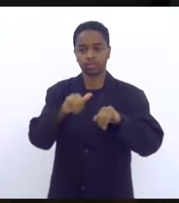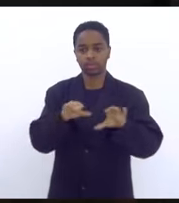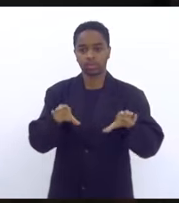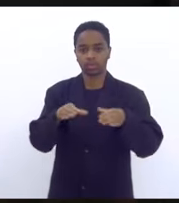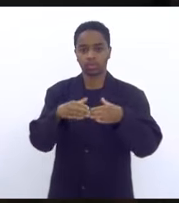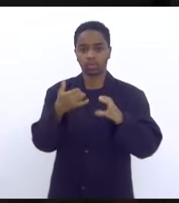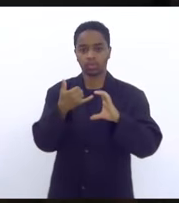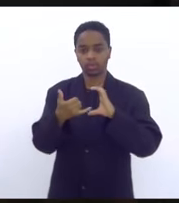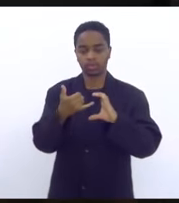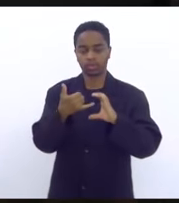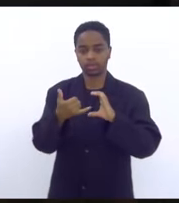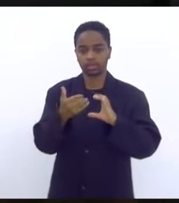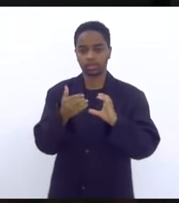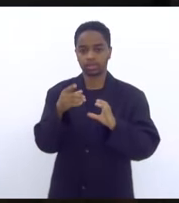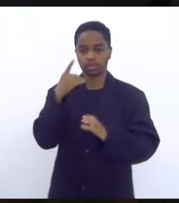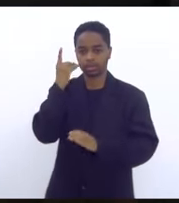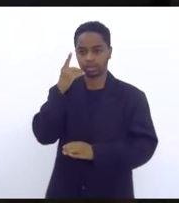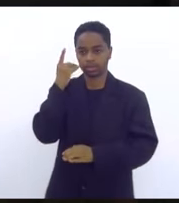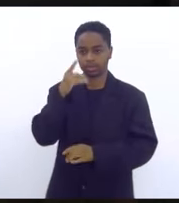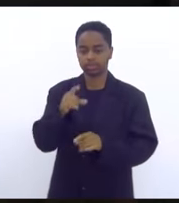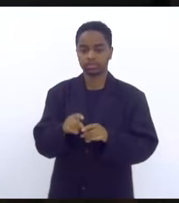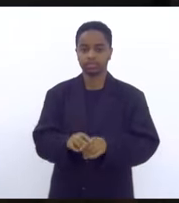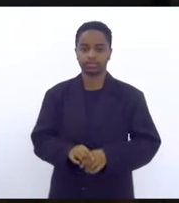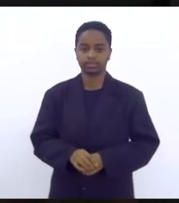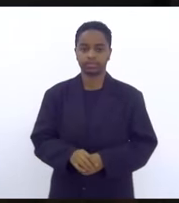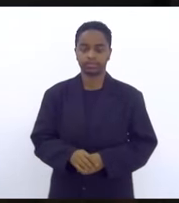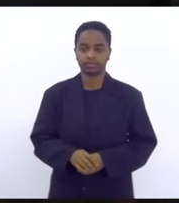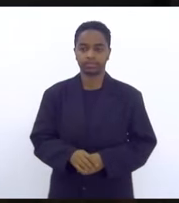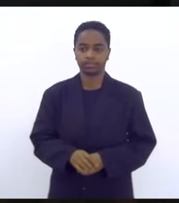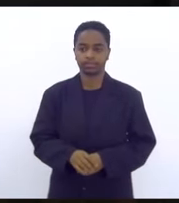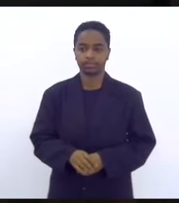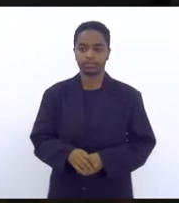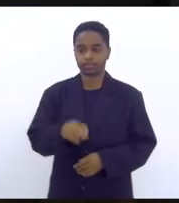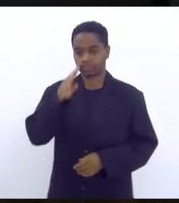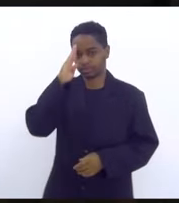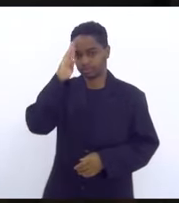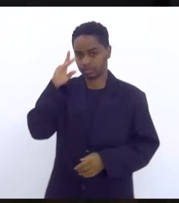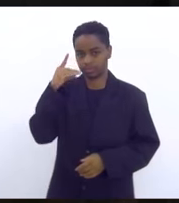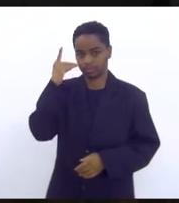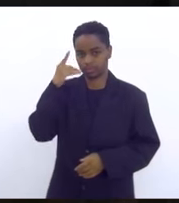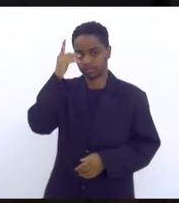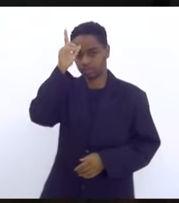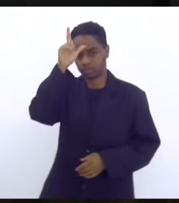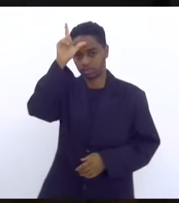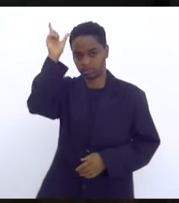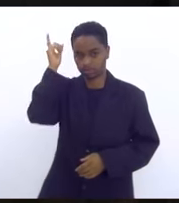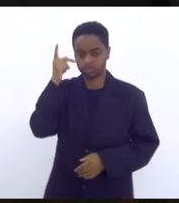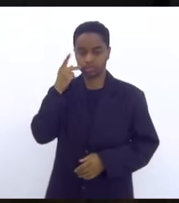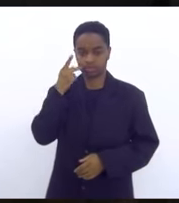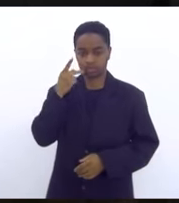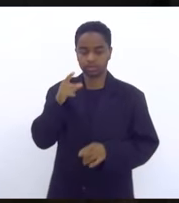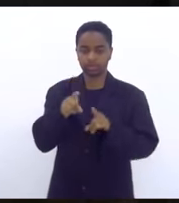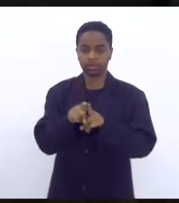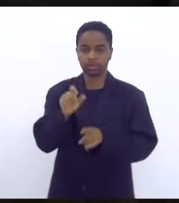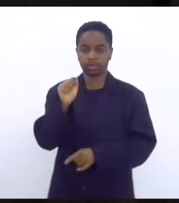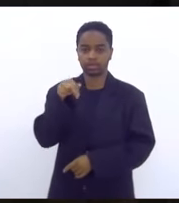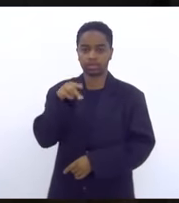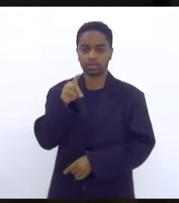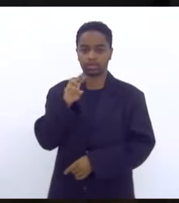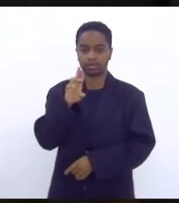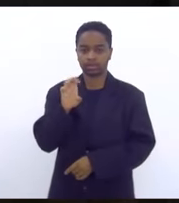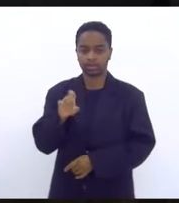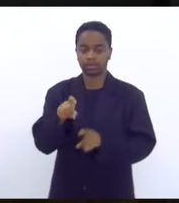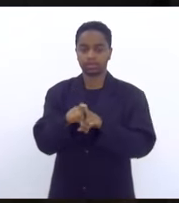de deputados, deputado Luiz Paulo em especial, que vem tocando algumas pautas importantes, André Corrêa, nosso líder,